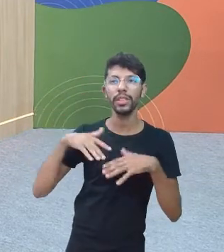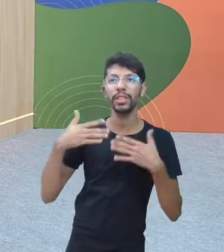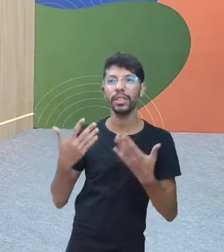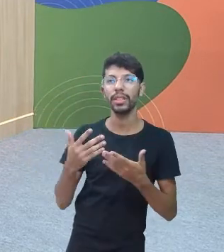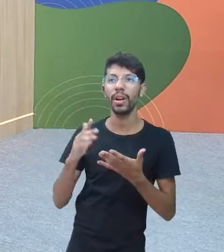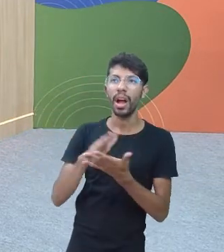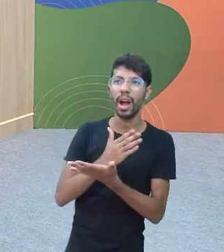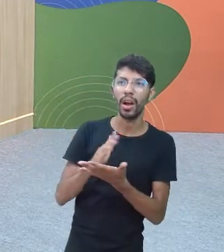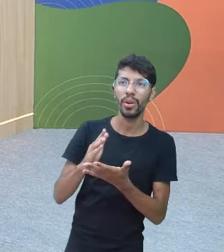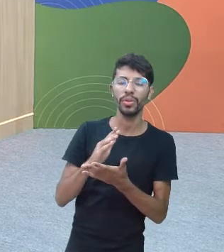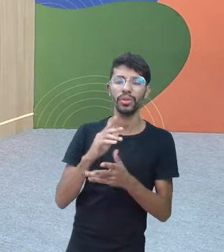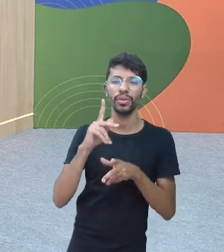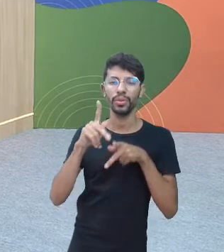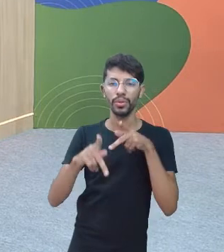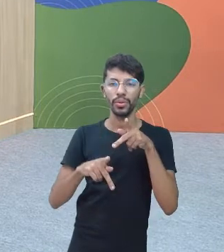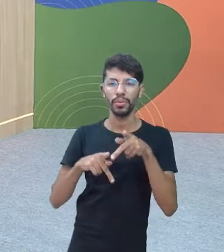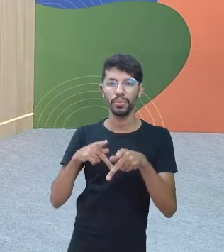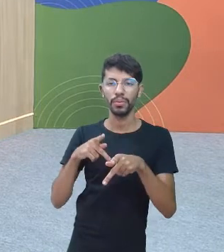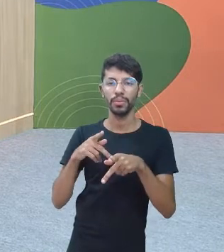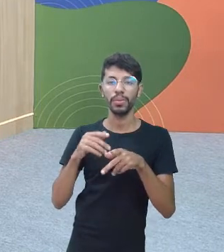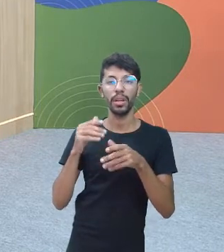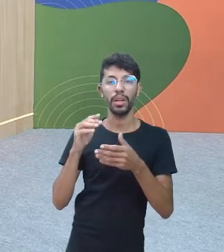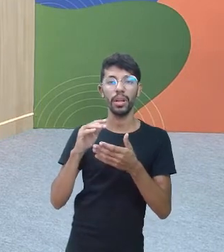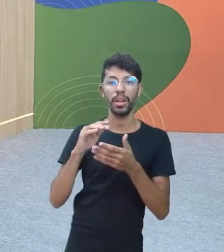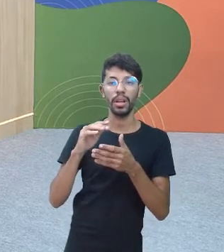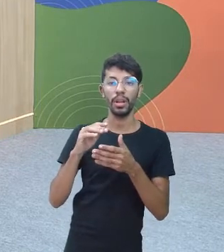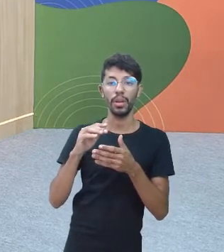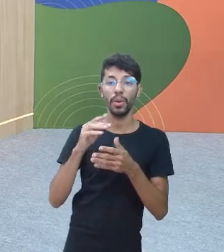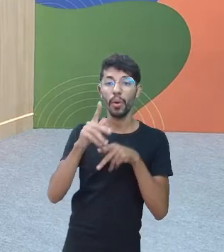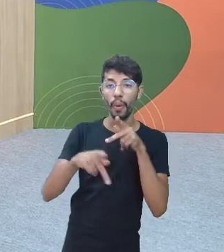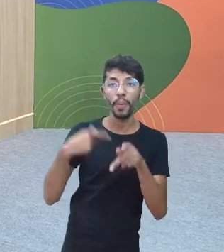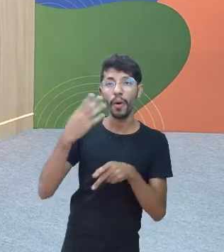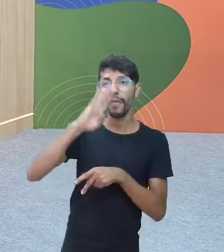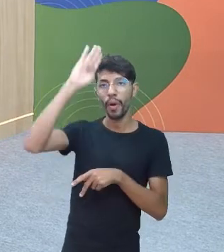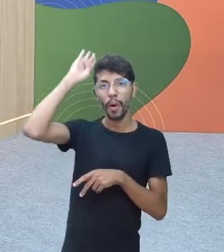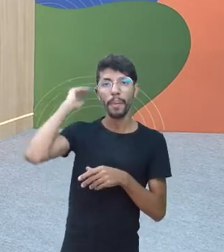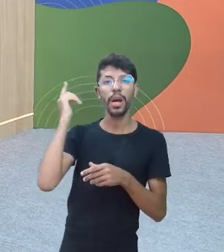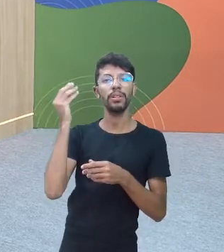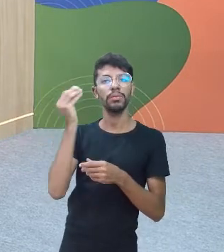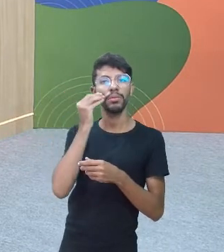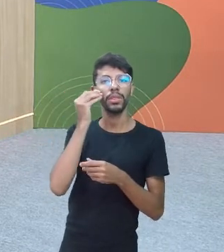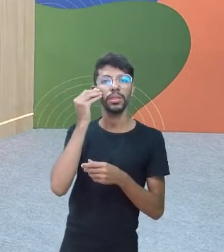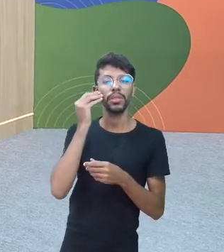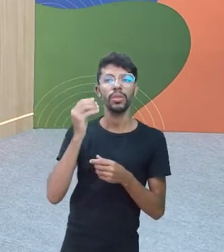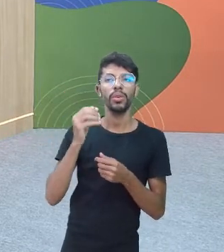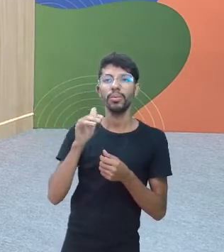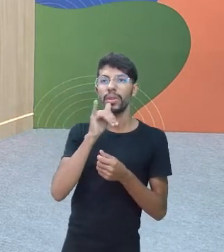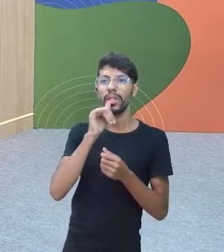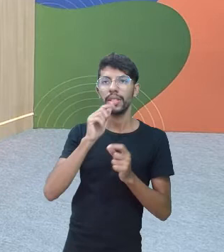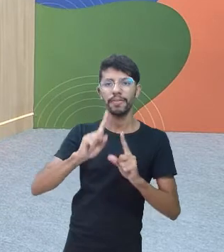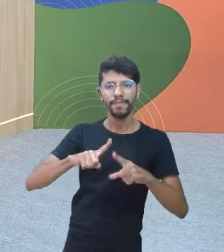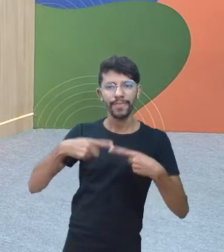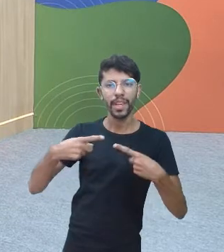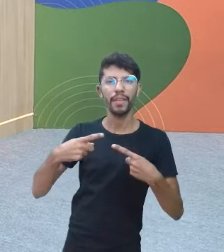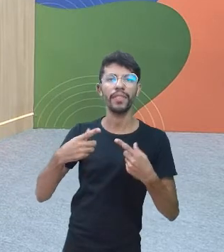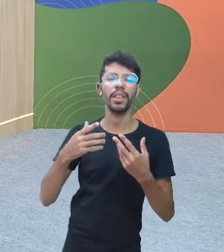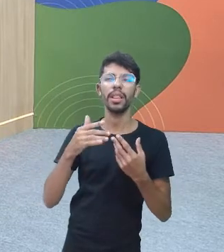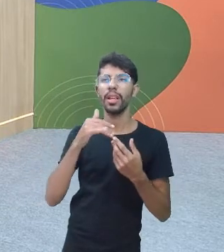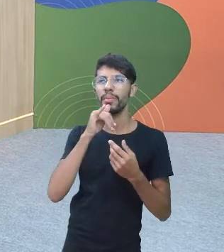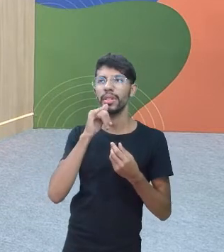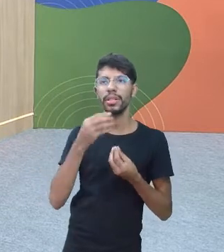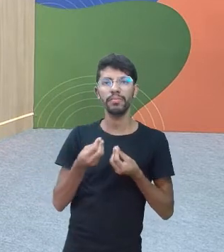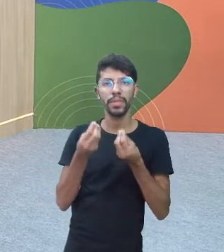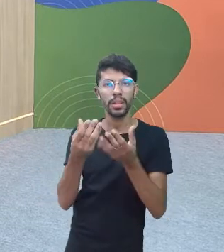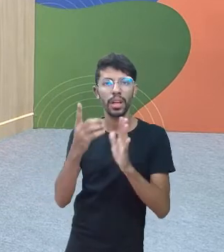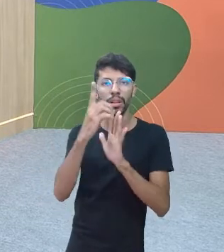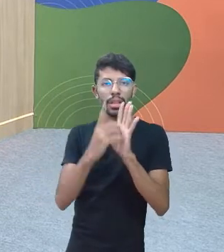povos, né, germânicos defendessem as fronteiras romanas, dando a eles também direitos políticos, sociais, mas não vai dar muito certo,